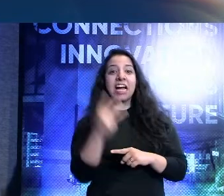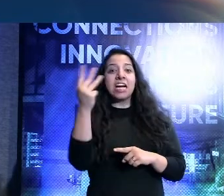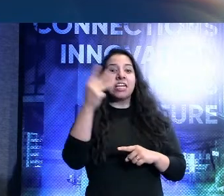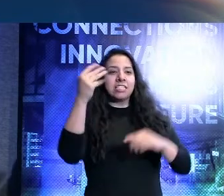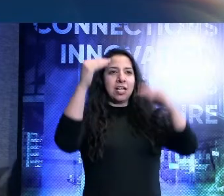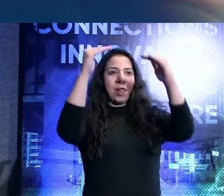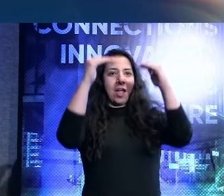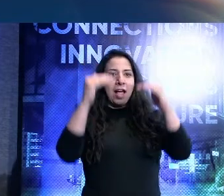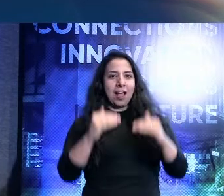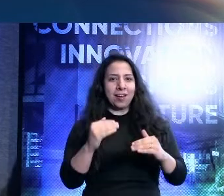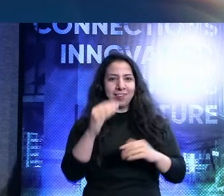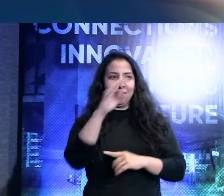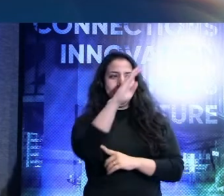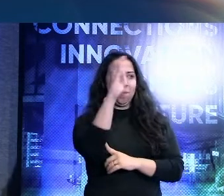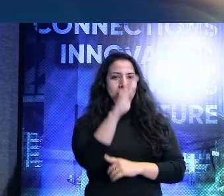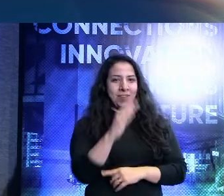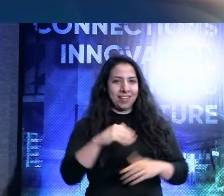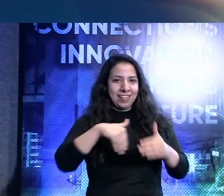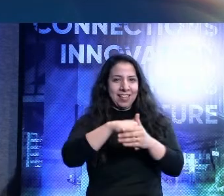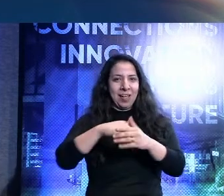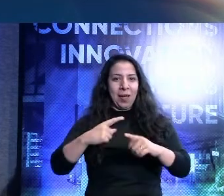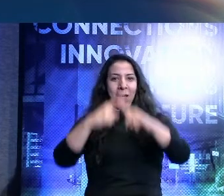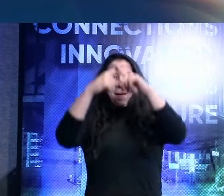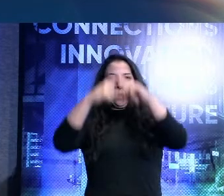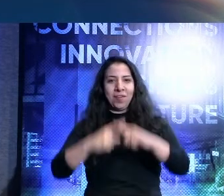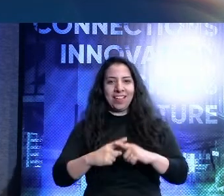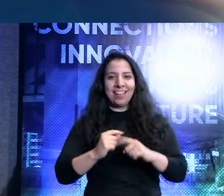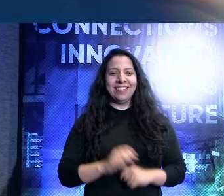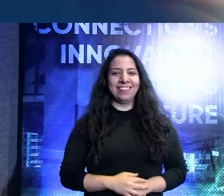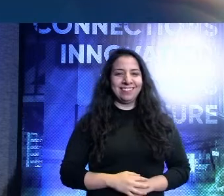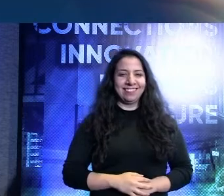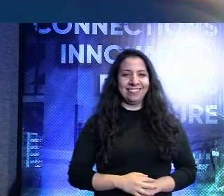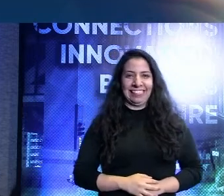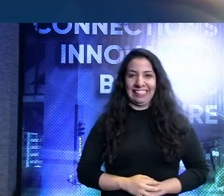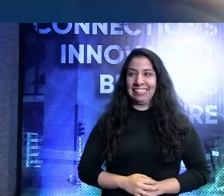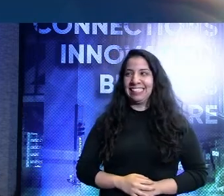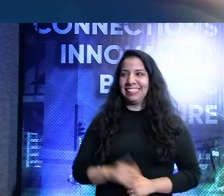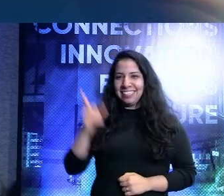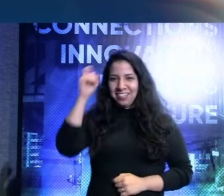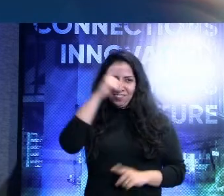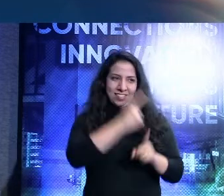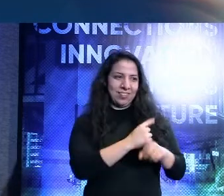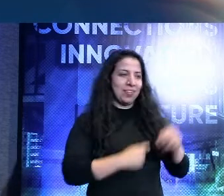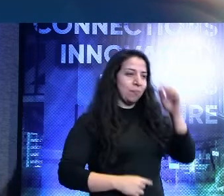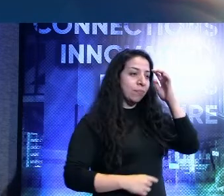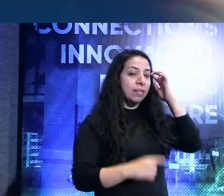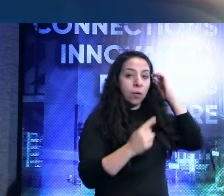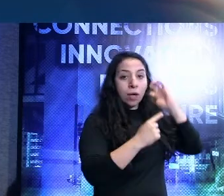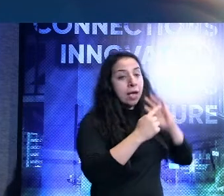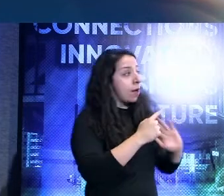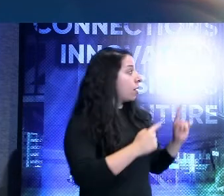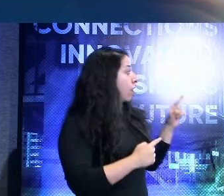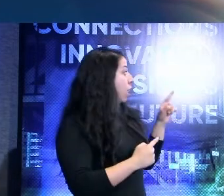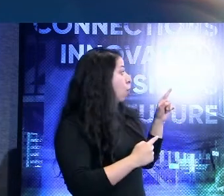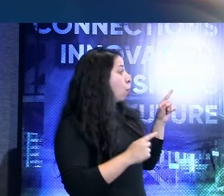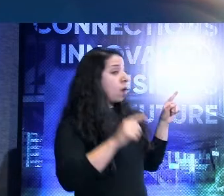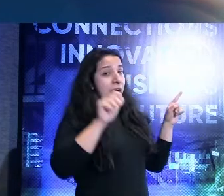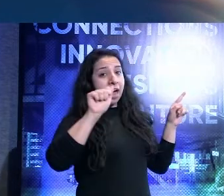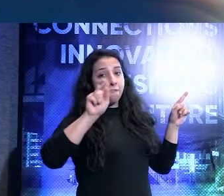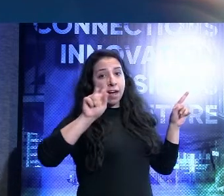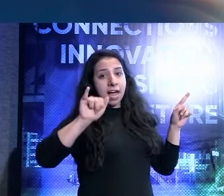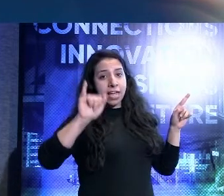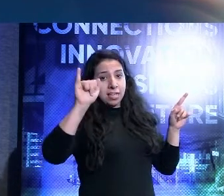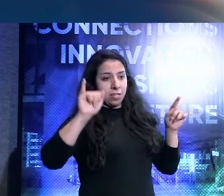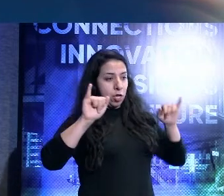raro. Fica a dica, tá? E aí, gente, seguinte, aqui o Avaí ganhando de 3-1 no Juventude, 41 do segundo tempo. Eu